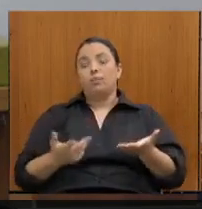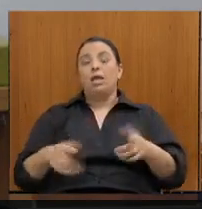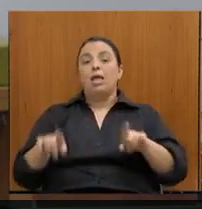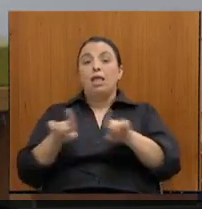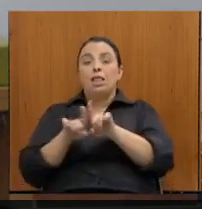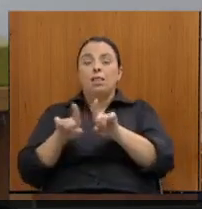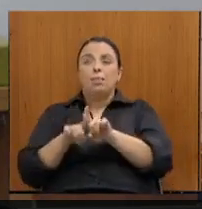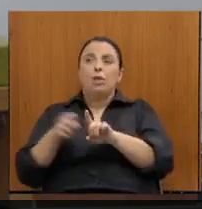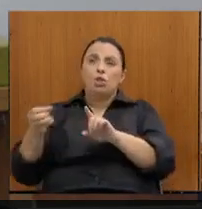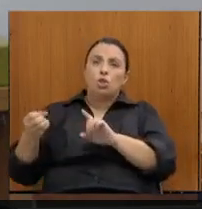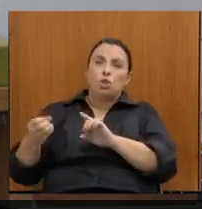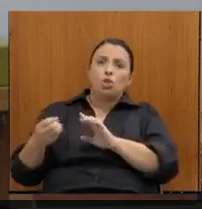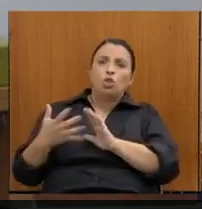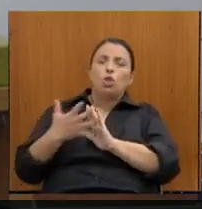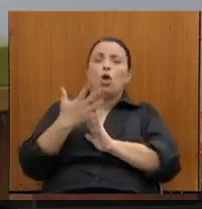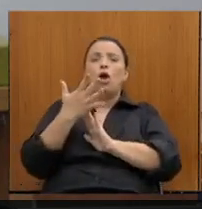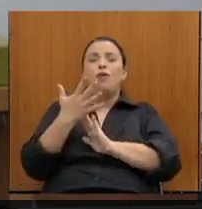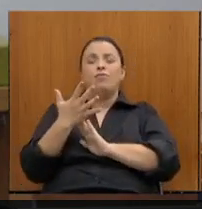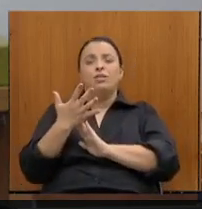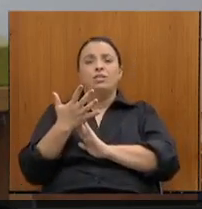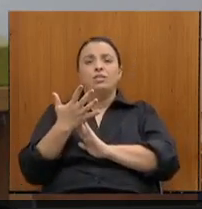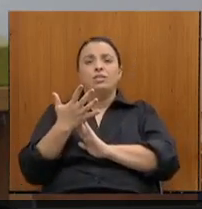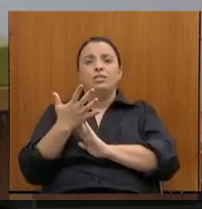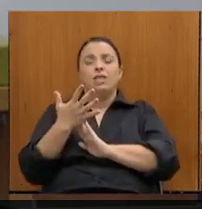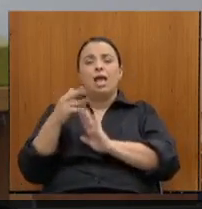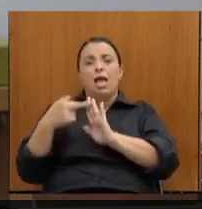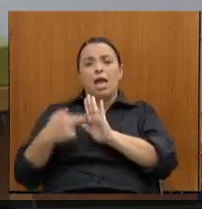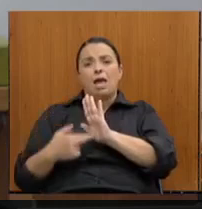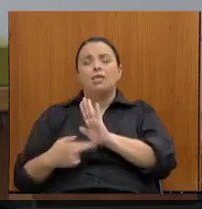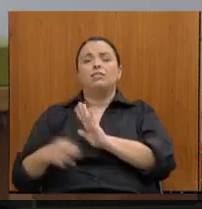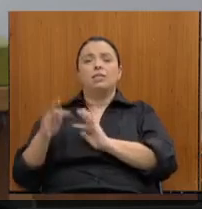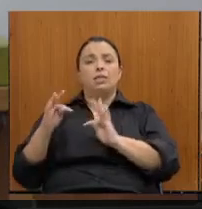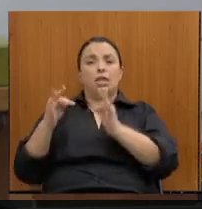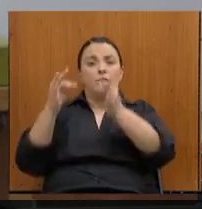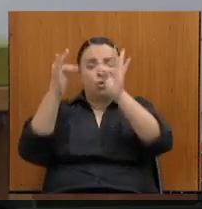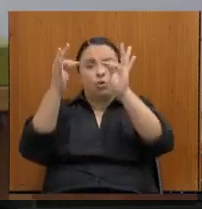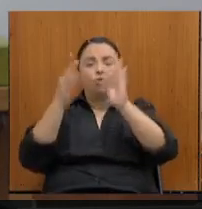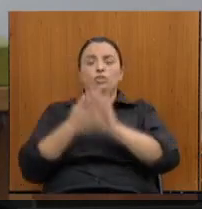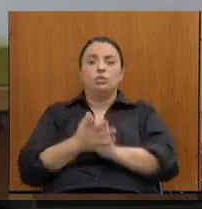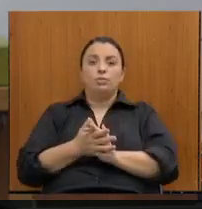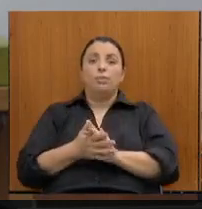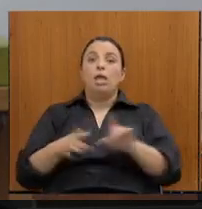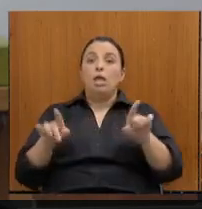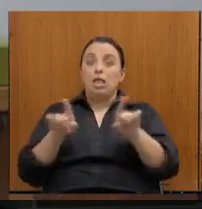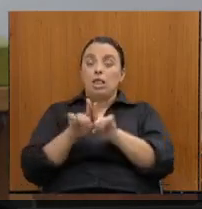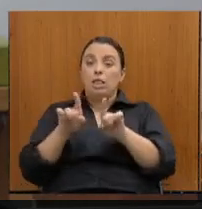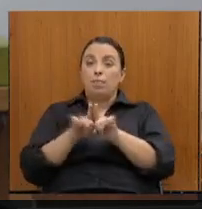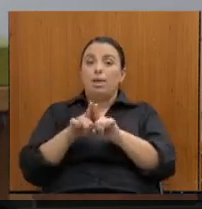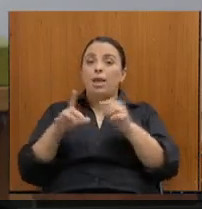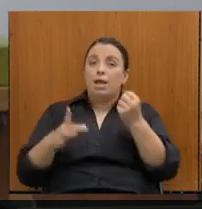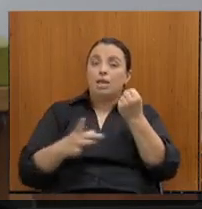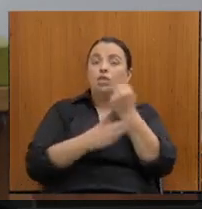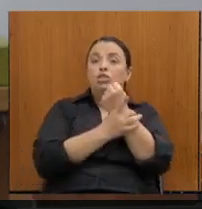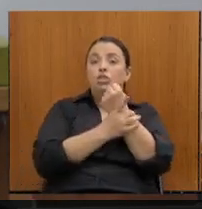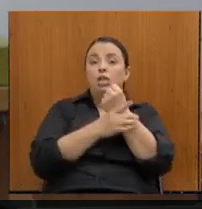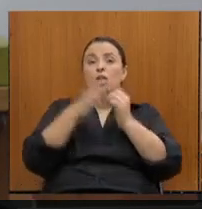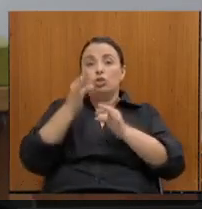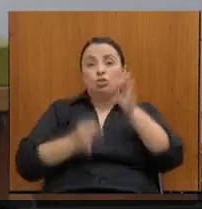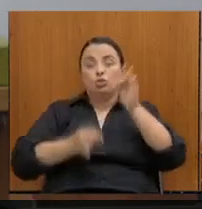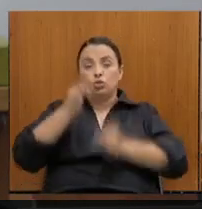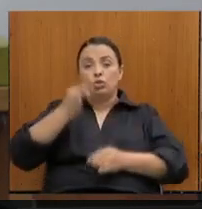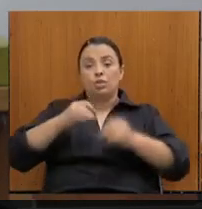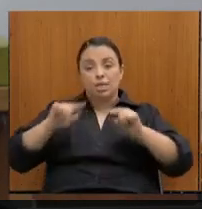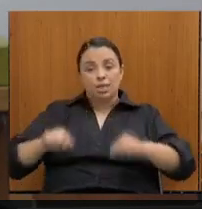que são aqueles que normalmente trazem a tecnologia asseguraria a justiça da concorrência e